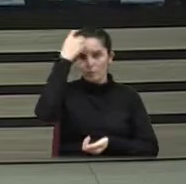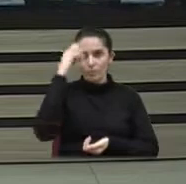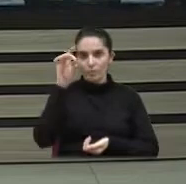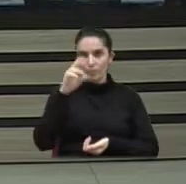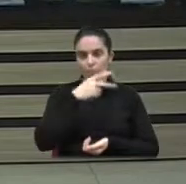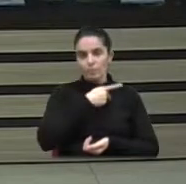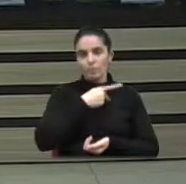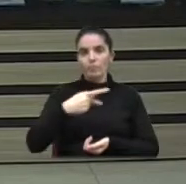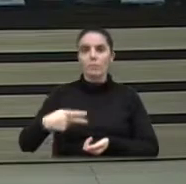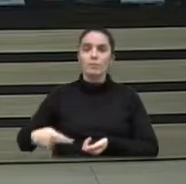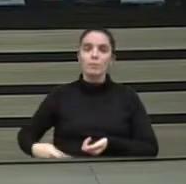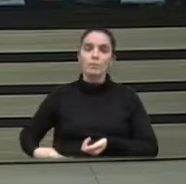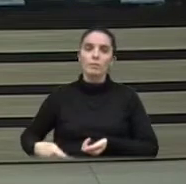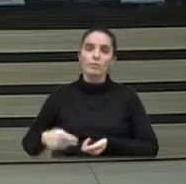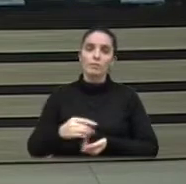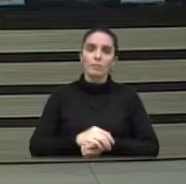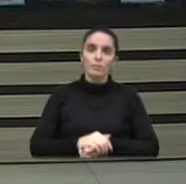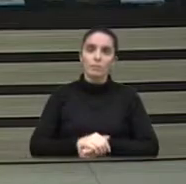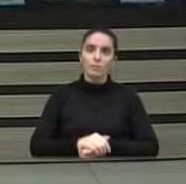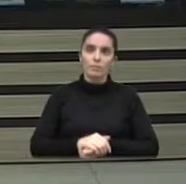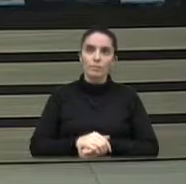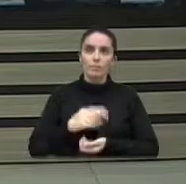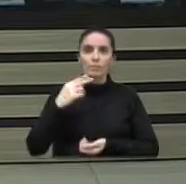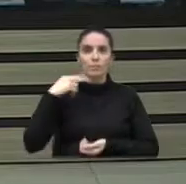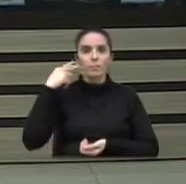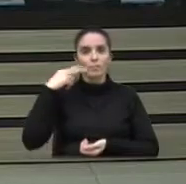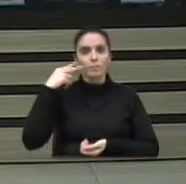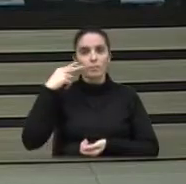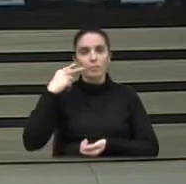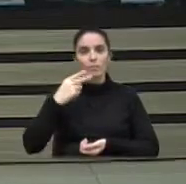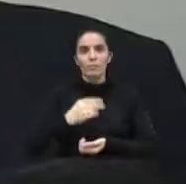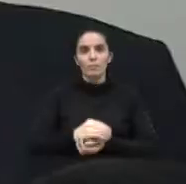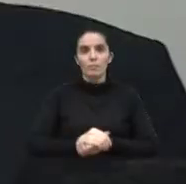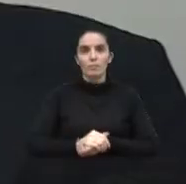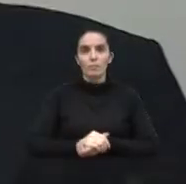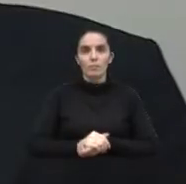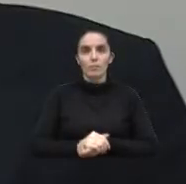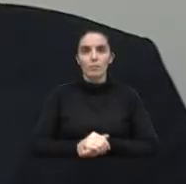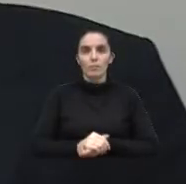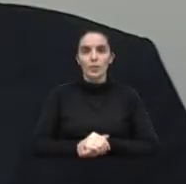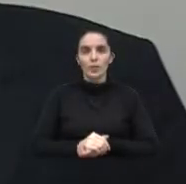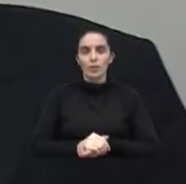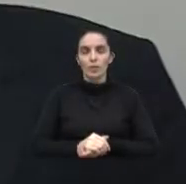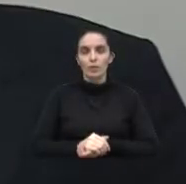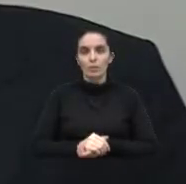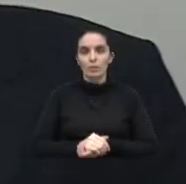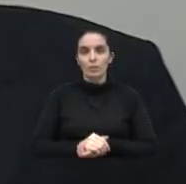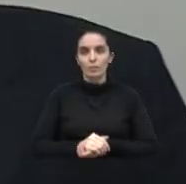Senhor presidente, nobres vereadores, eu confesso que